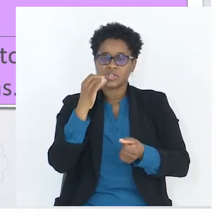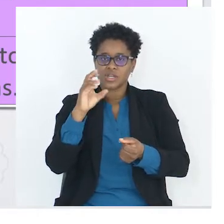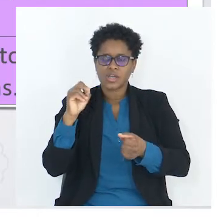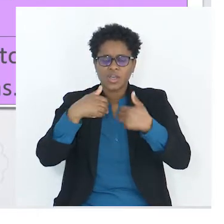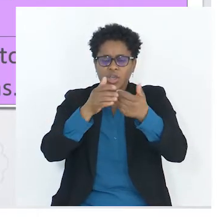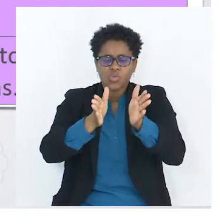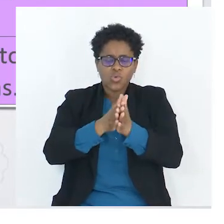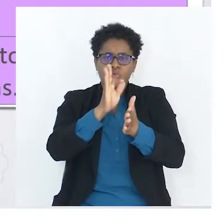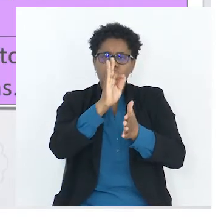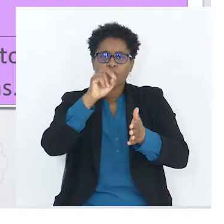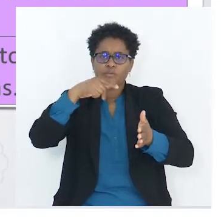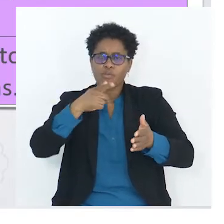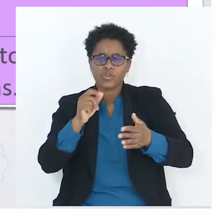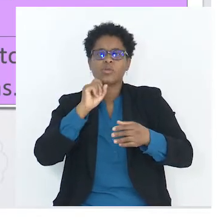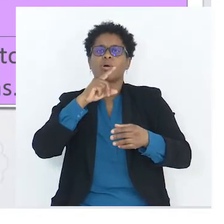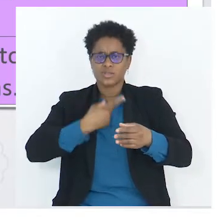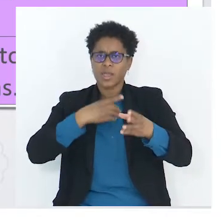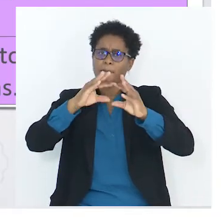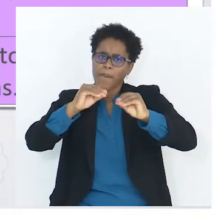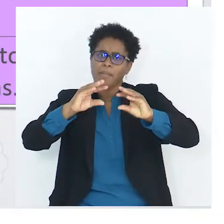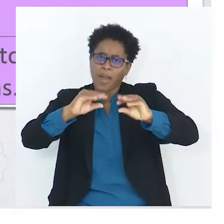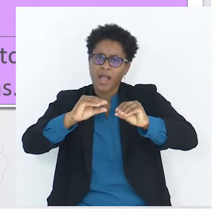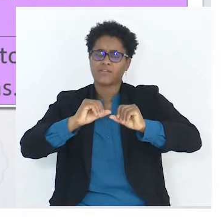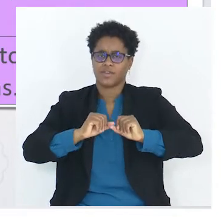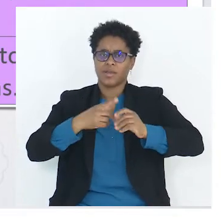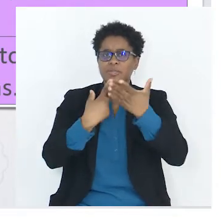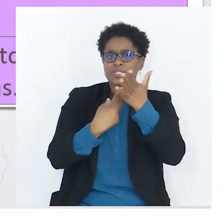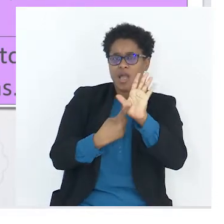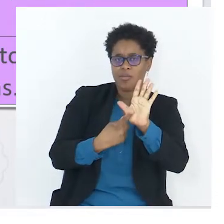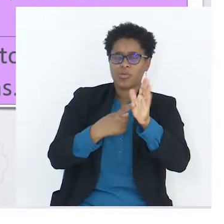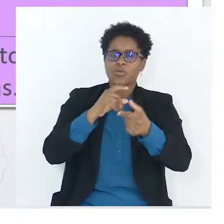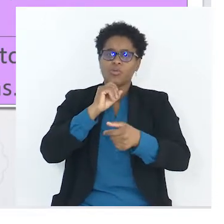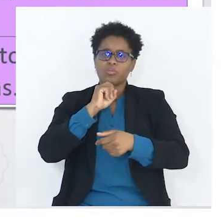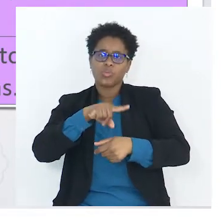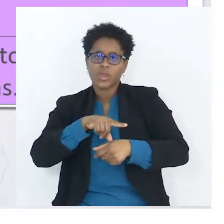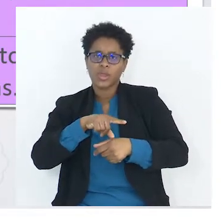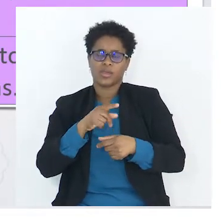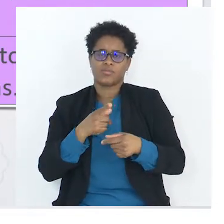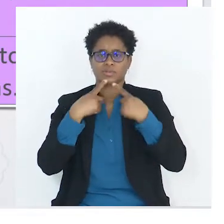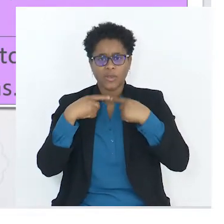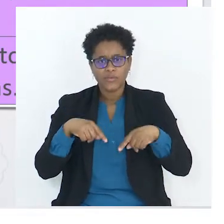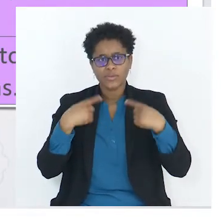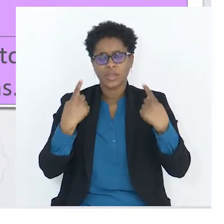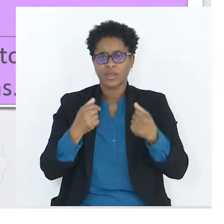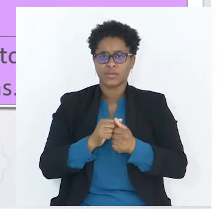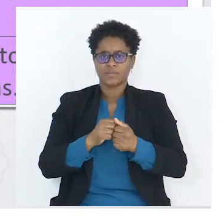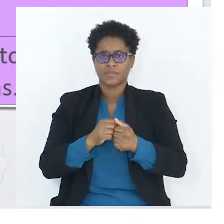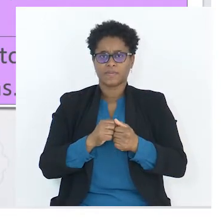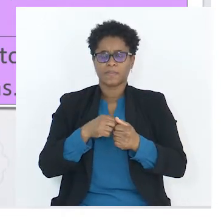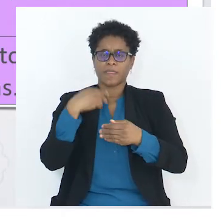ser palpáveis. Como exemplo, podemos anunciar